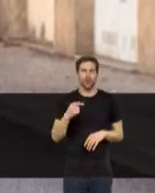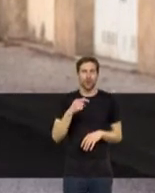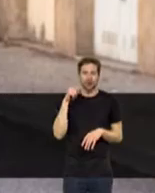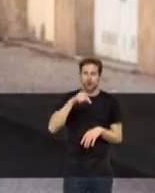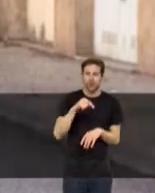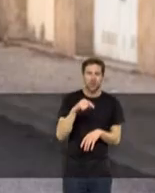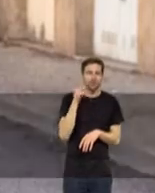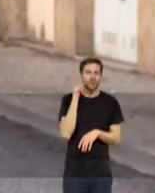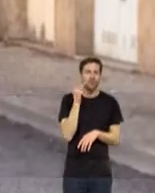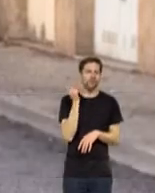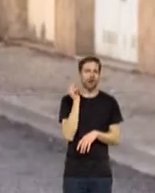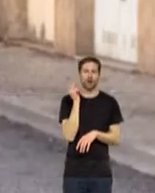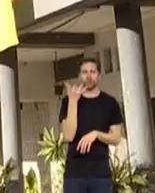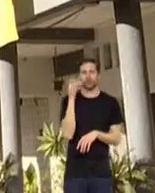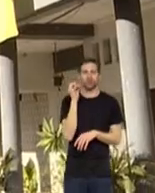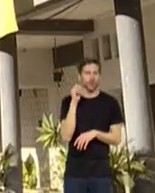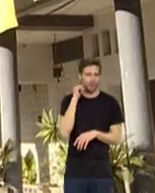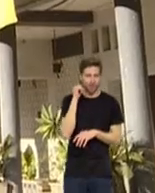mais de 2 décadas, este sempre foi o meu bairro.